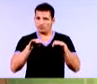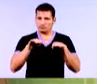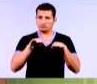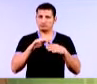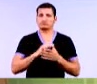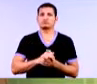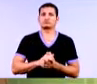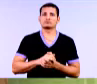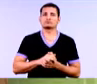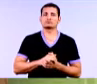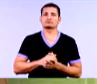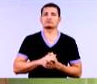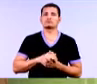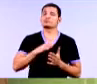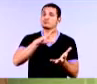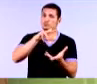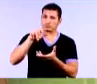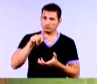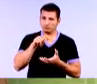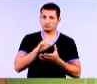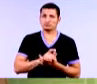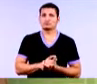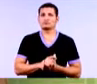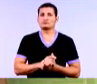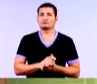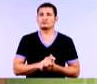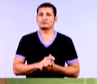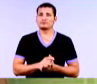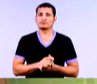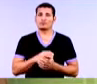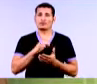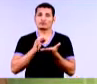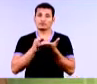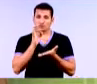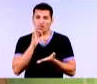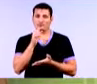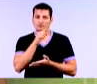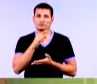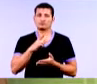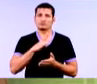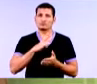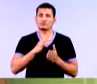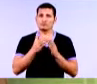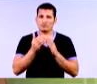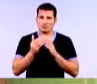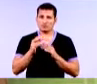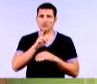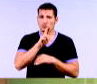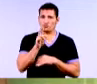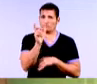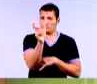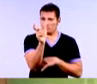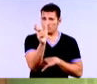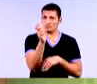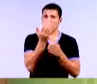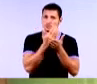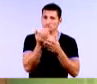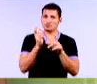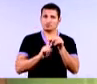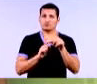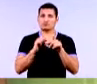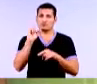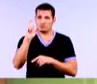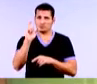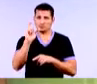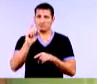vai detalhar isso um pouco mais para frente, ele pede que o nome da classe inicie com letra maiúscula,